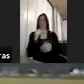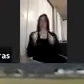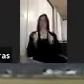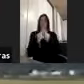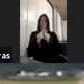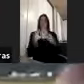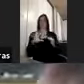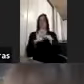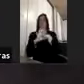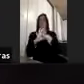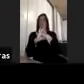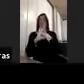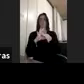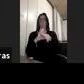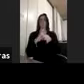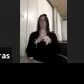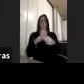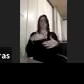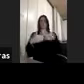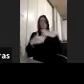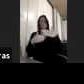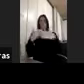vamos se manter aqui na Pode Falar.